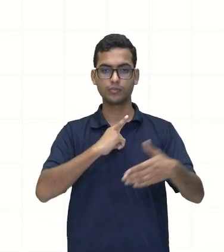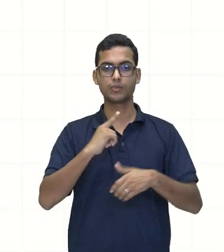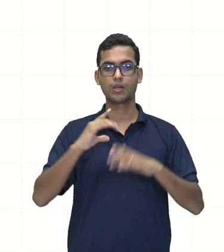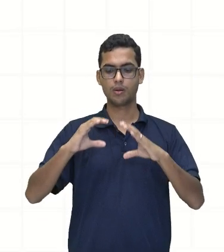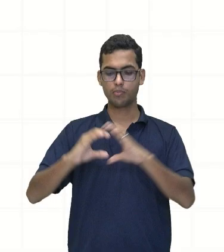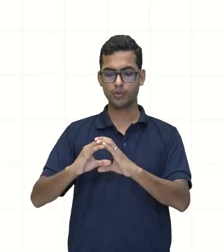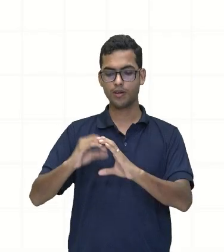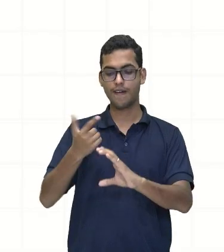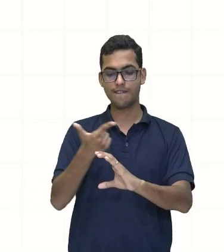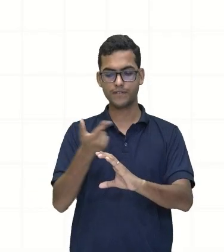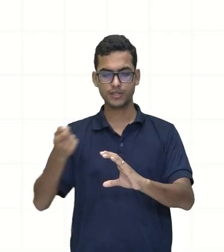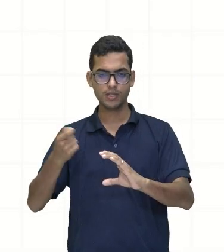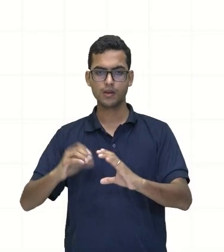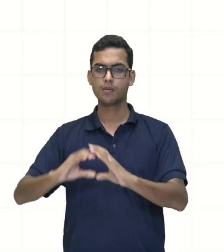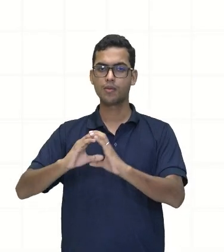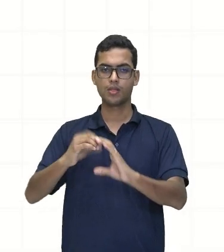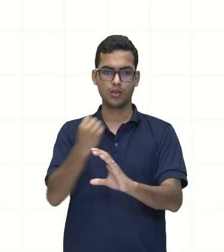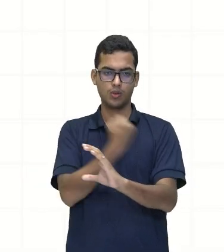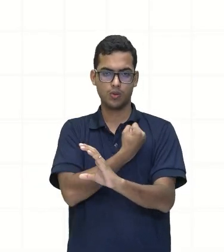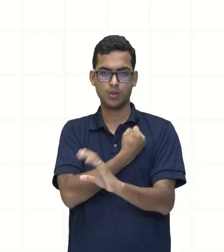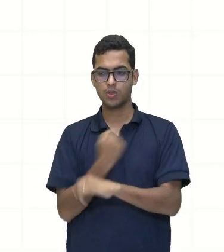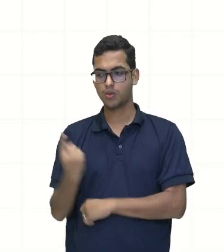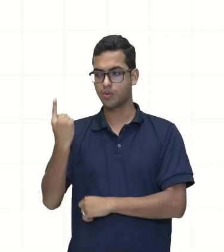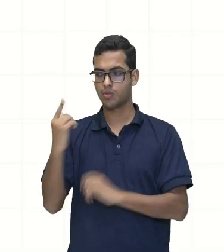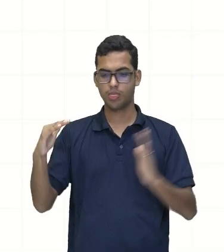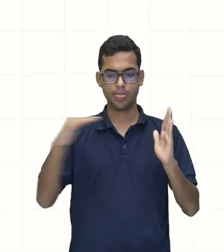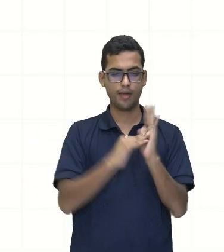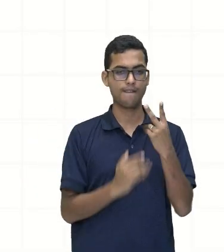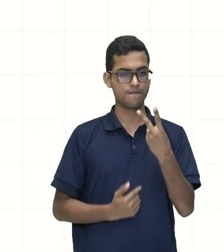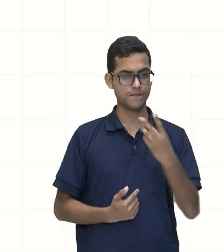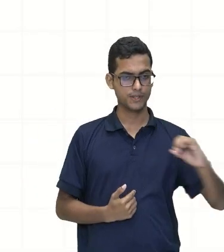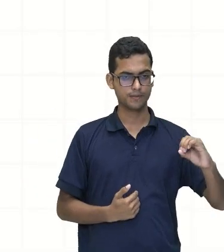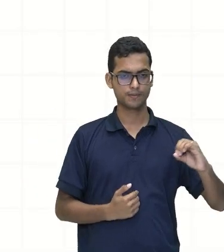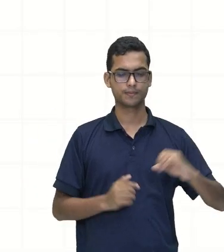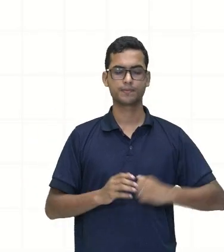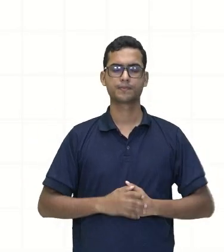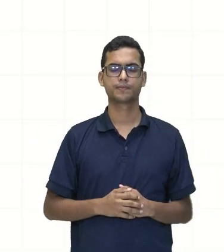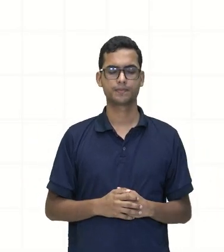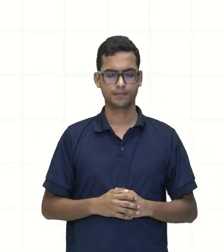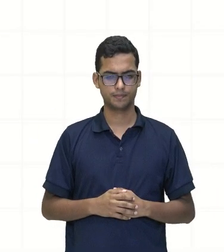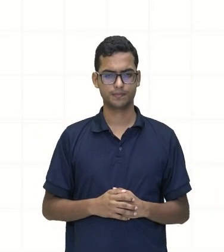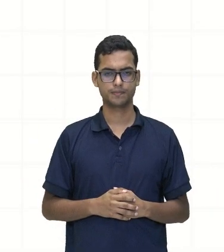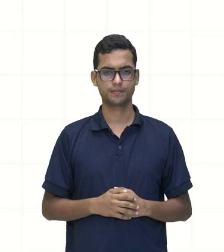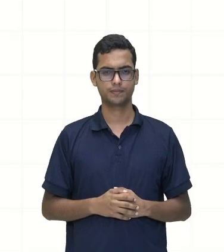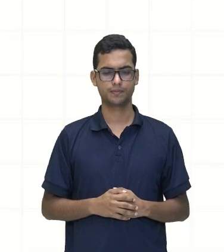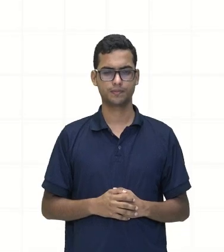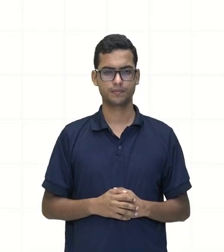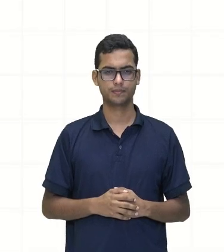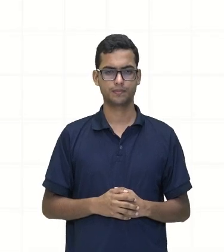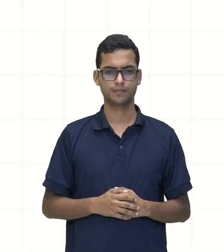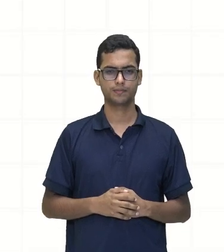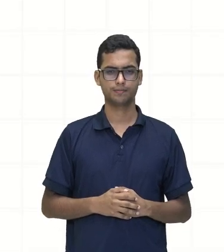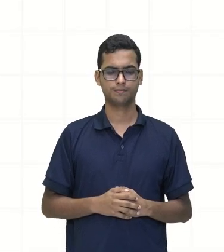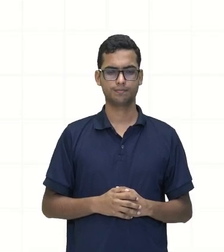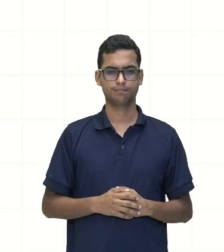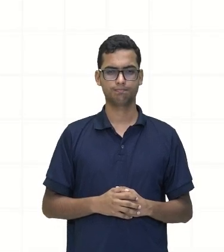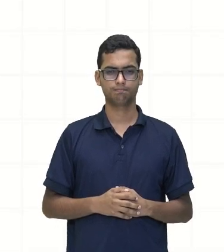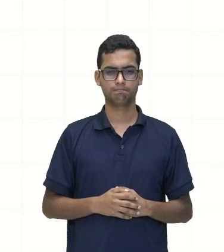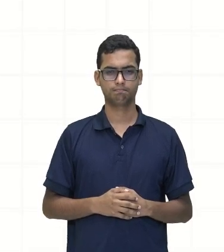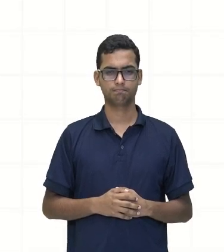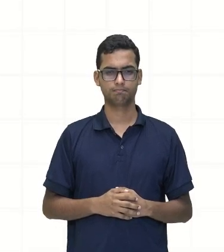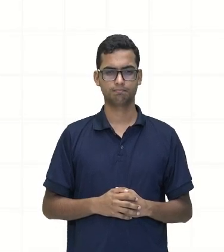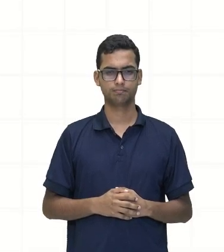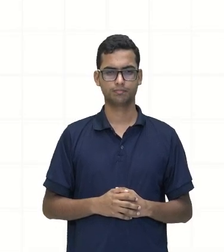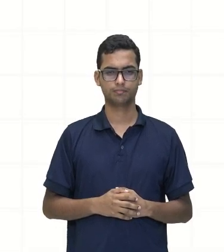bolas. As bolas são numeradas de 1 a 20. Tá? Então, já sabemos aqui que o nosso